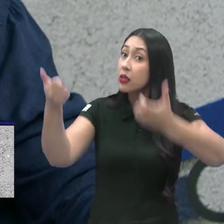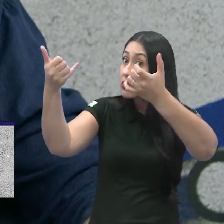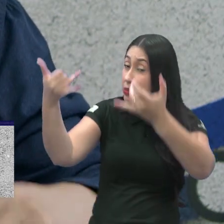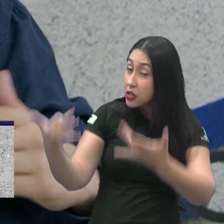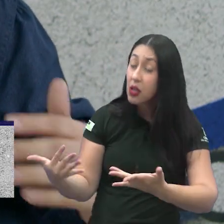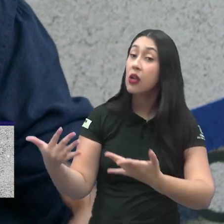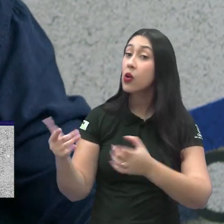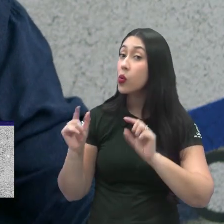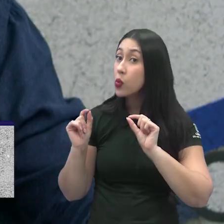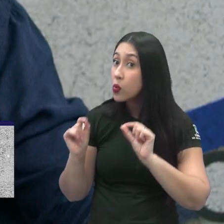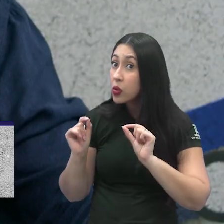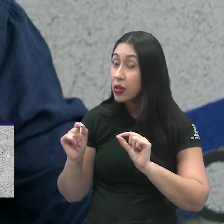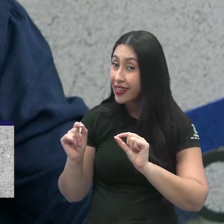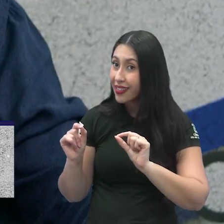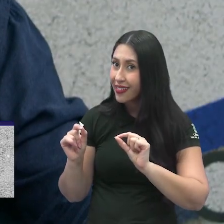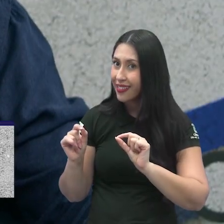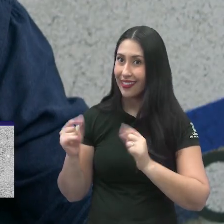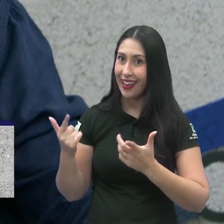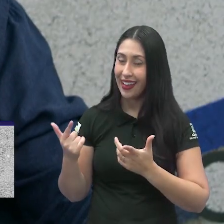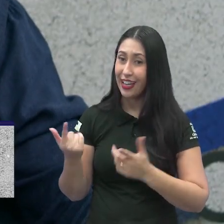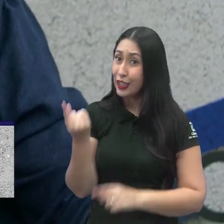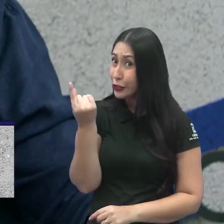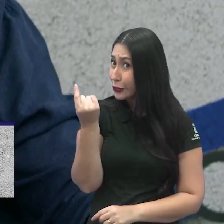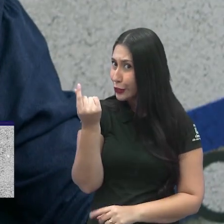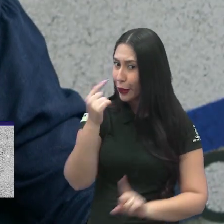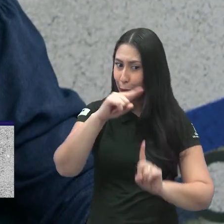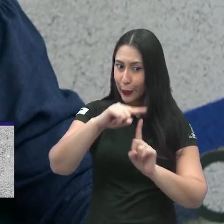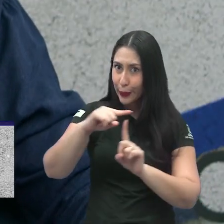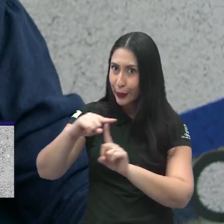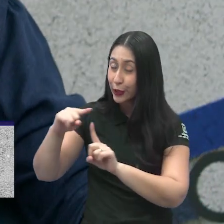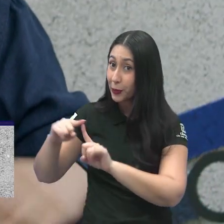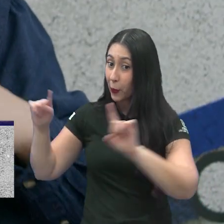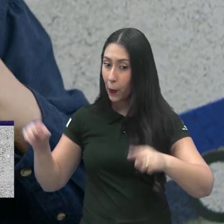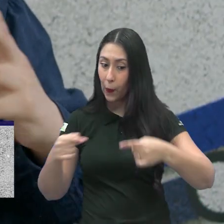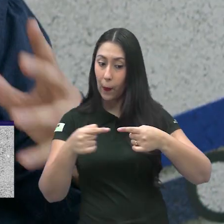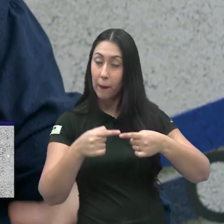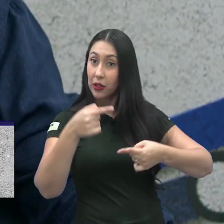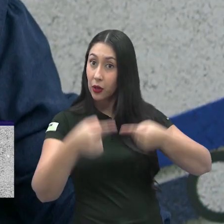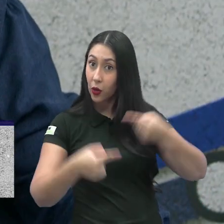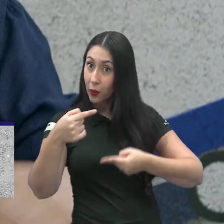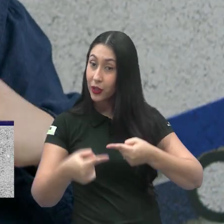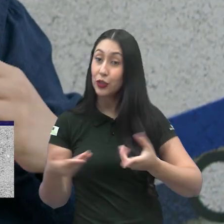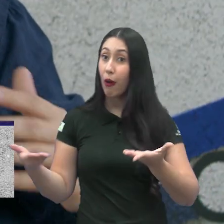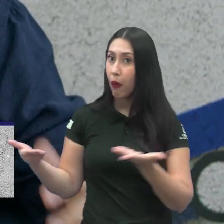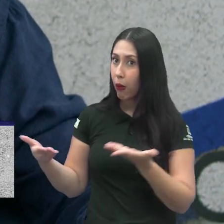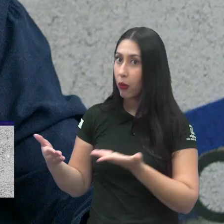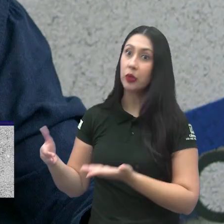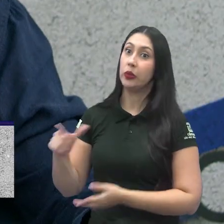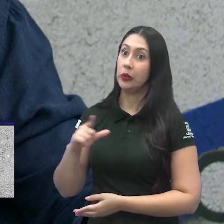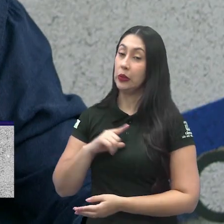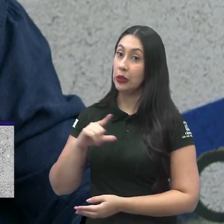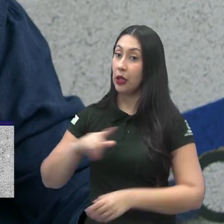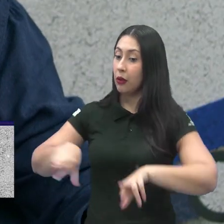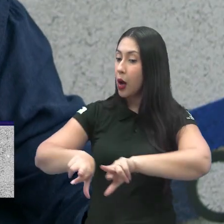também explicar, conversar com ela sobre como a questão das moedas envolve questão política, agora que nós vemos, por exemplo, a questão das sanções, que está